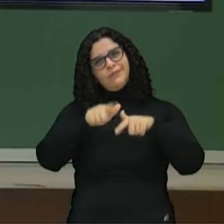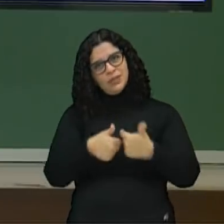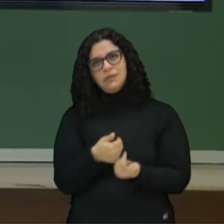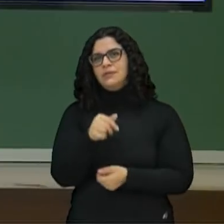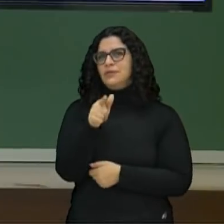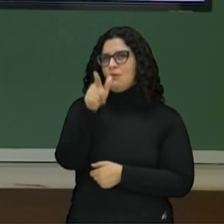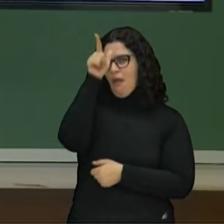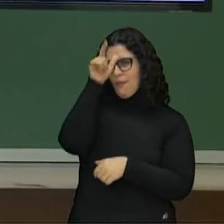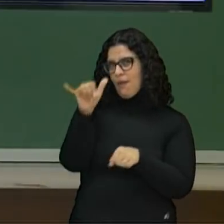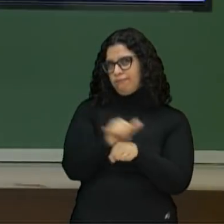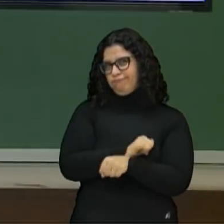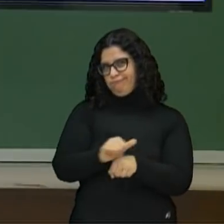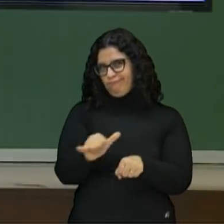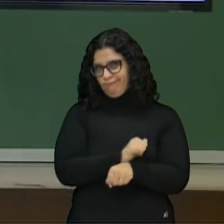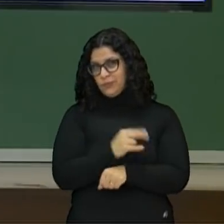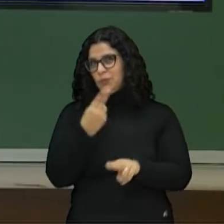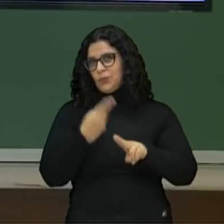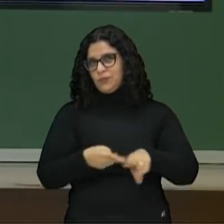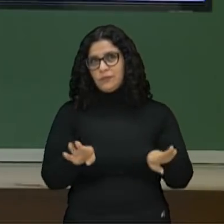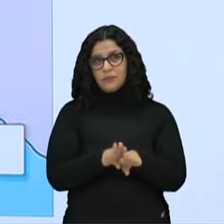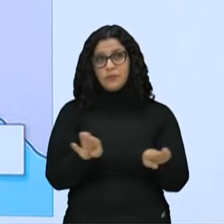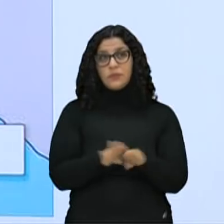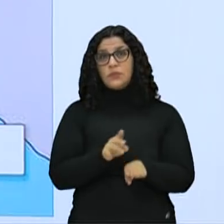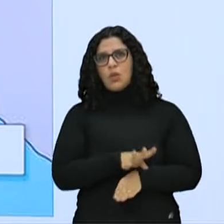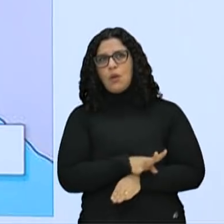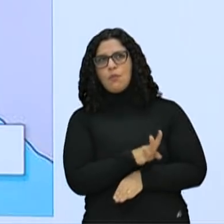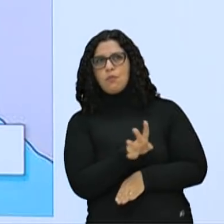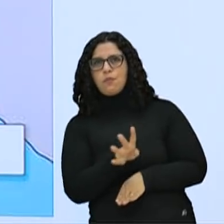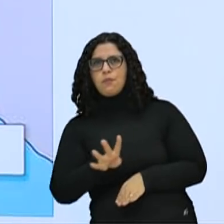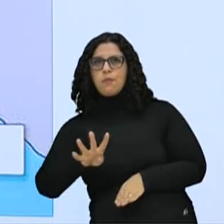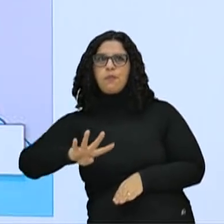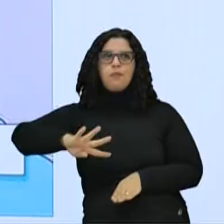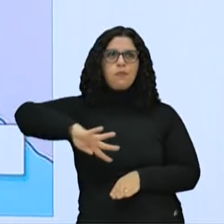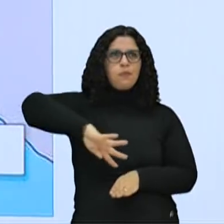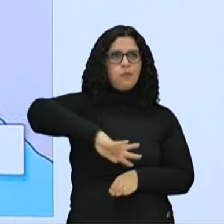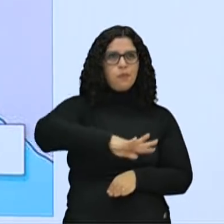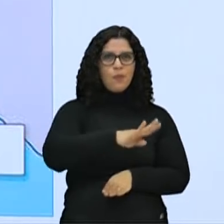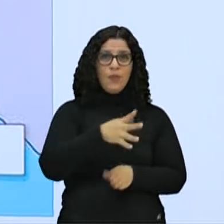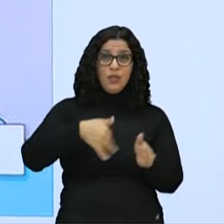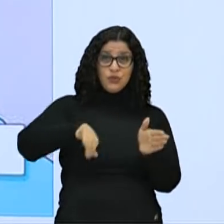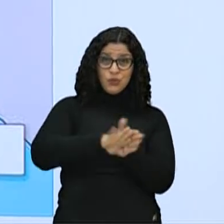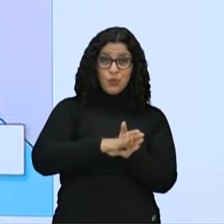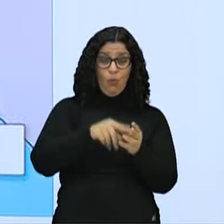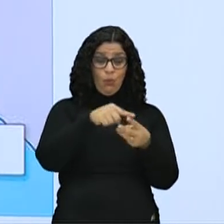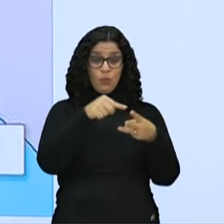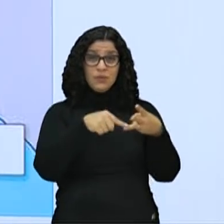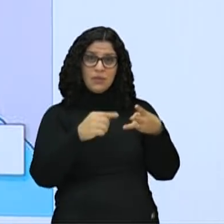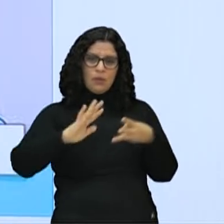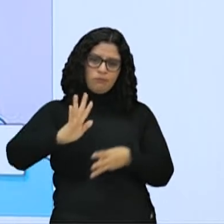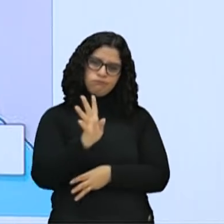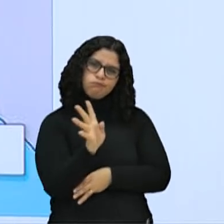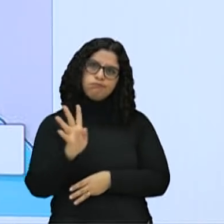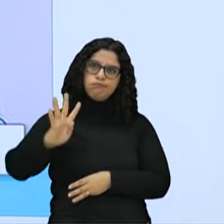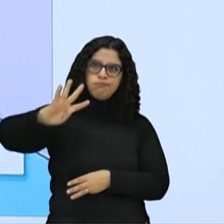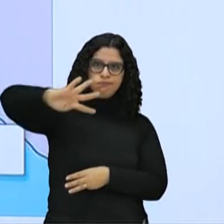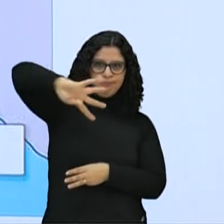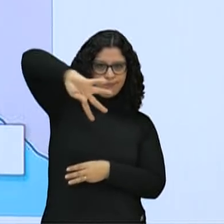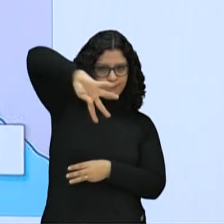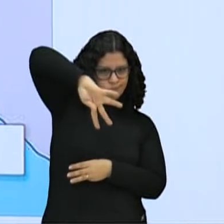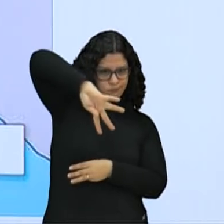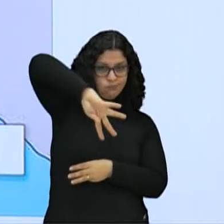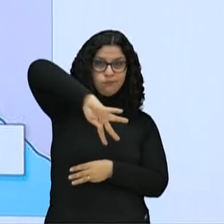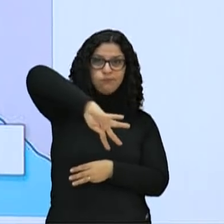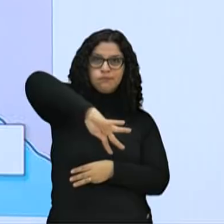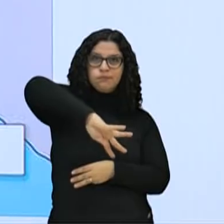passou a usar como tática. A invasão da Alemanha por Luxemburgo, Bélgica e Holanda, por cima, pelo norte,